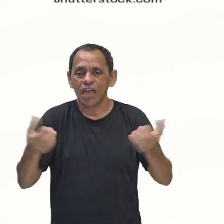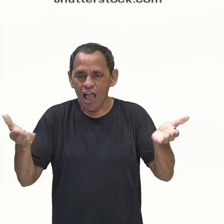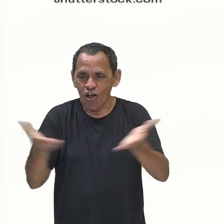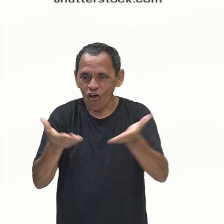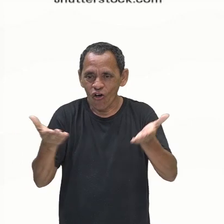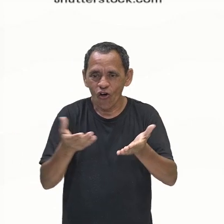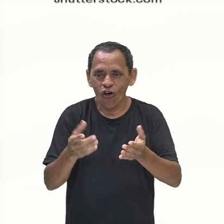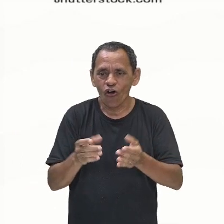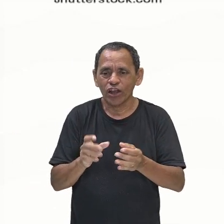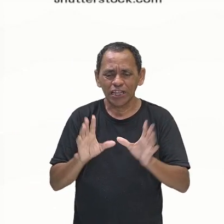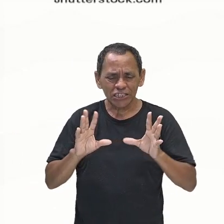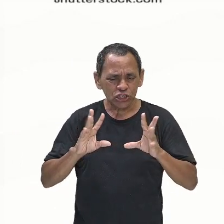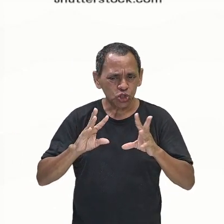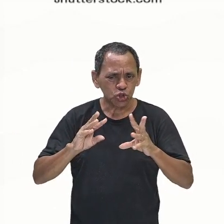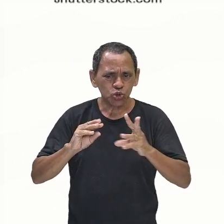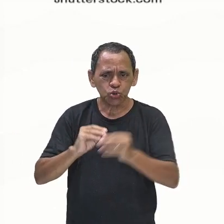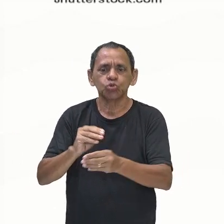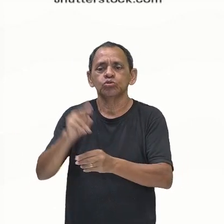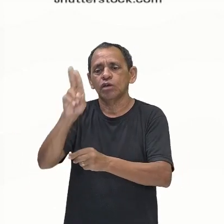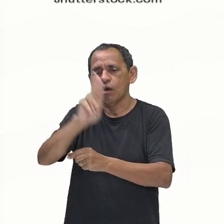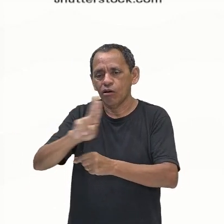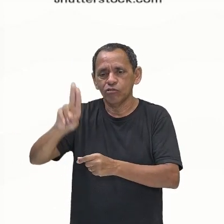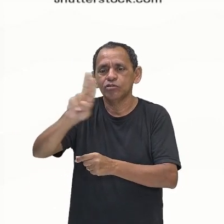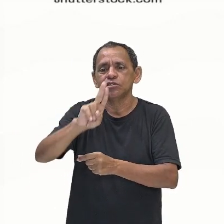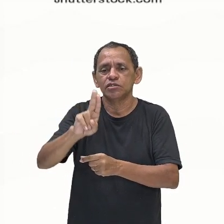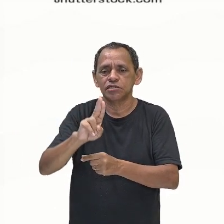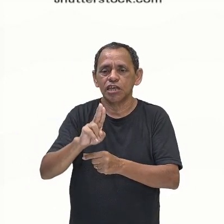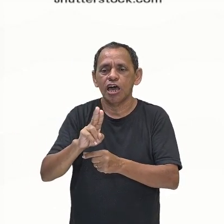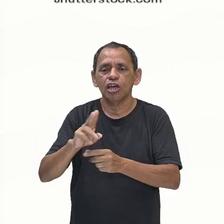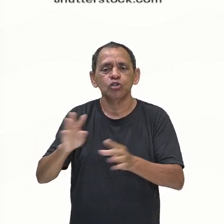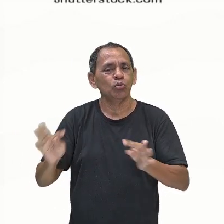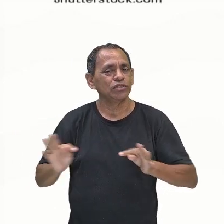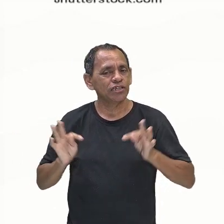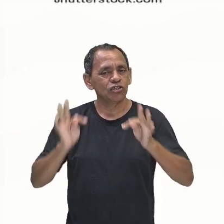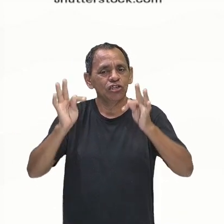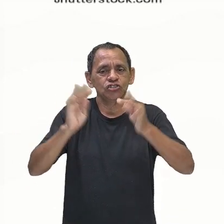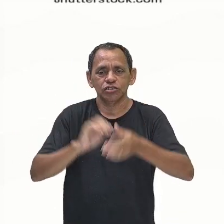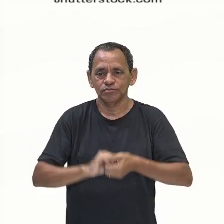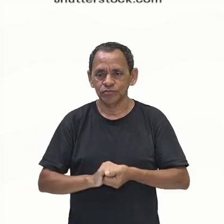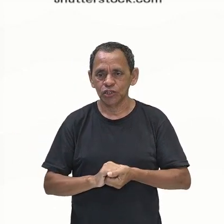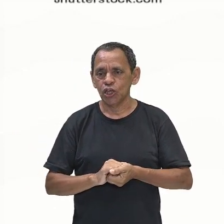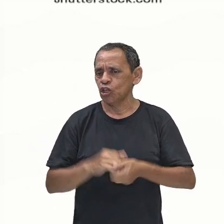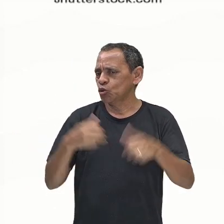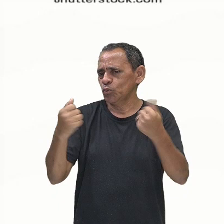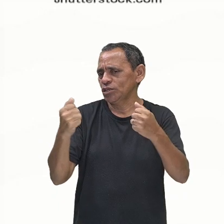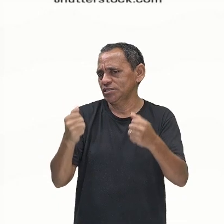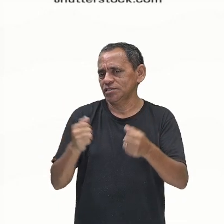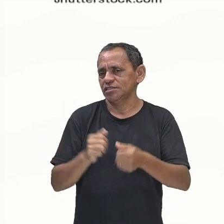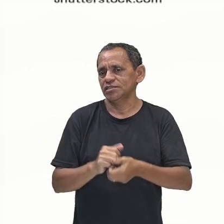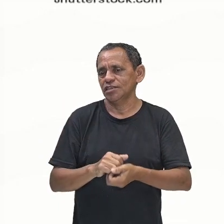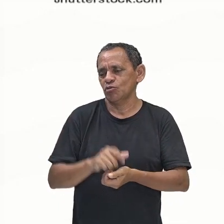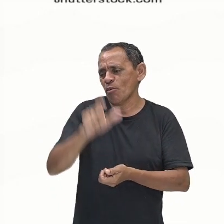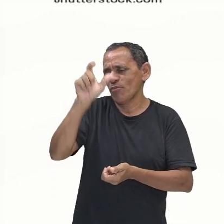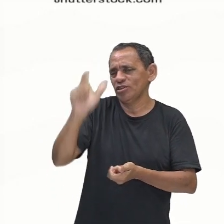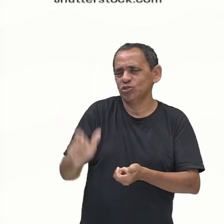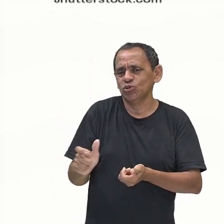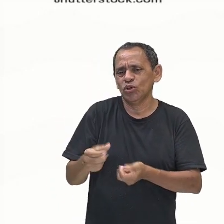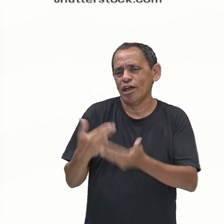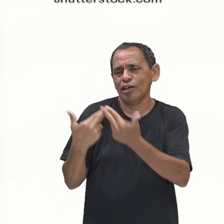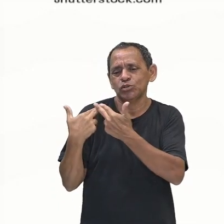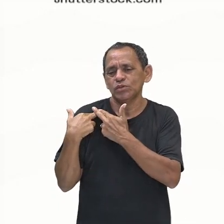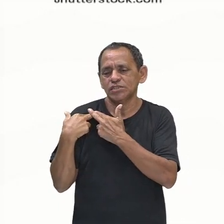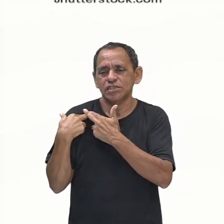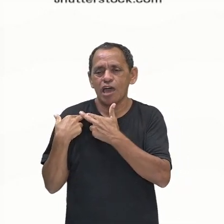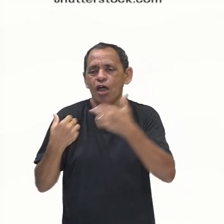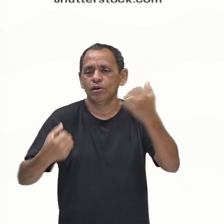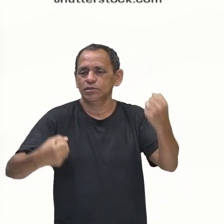sozinho, não precisa do motorista, ok? E aí, além de tudo isso, na localização de